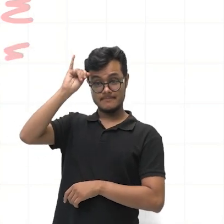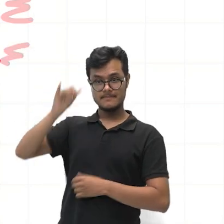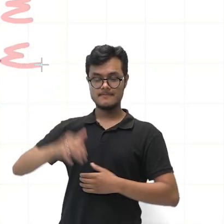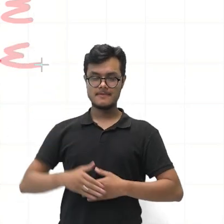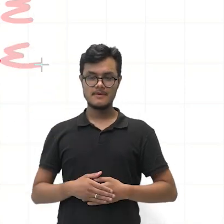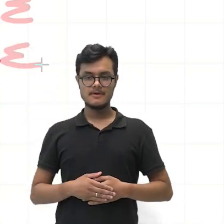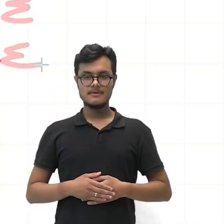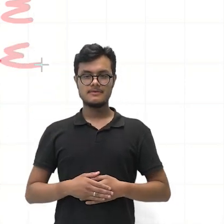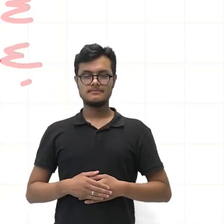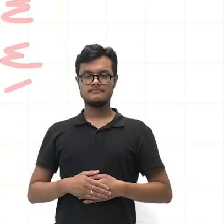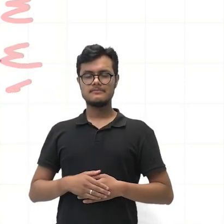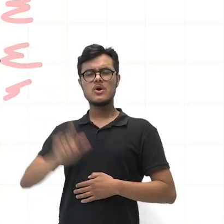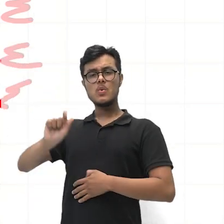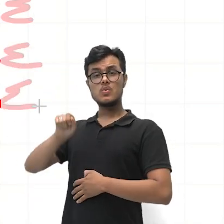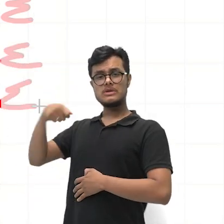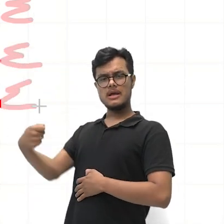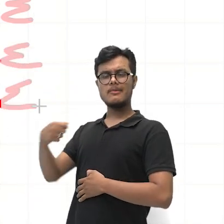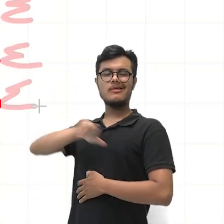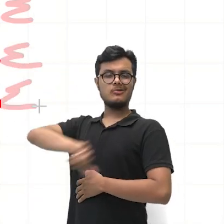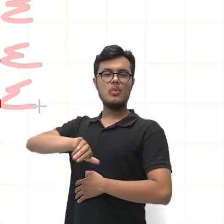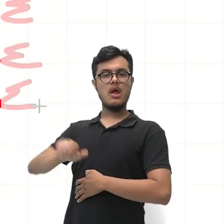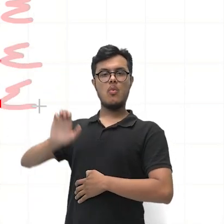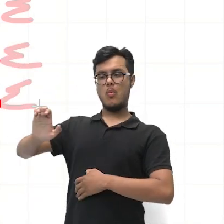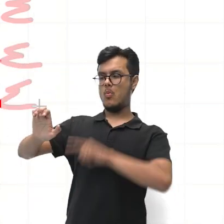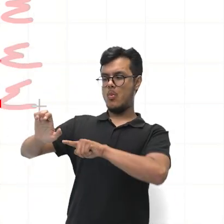símbolo de somatório, tá, pessoal? Não é um E, não.